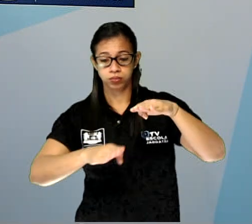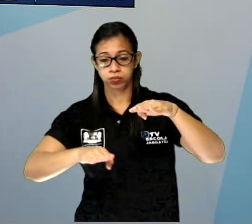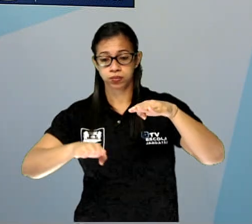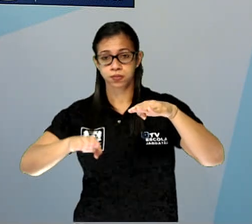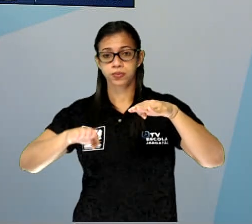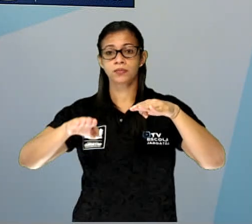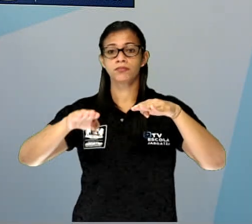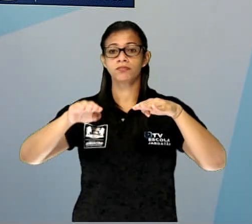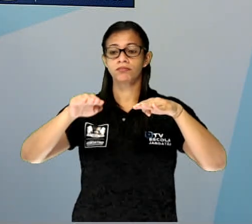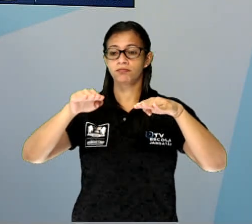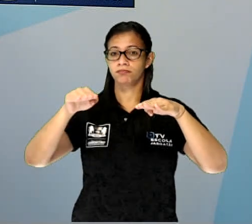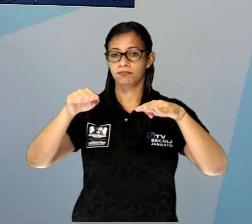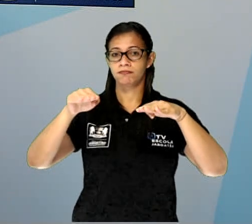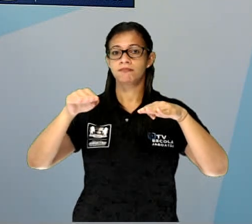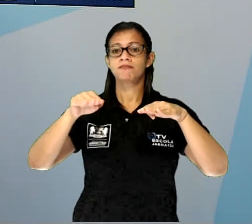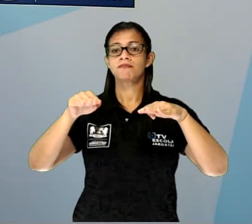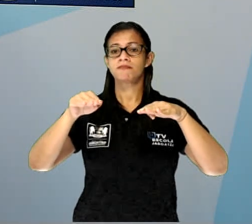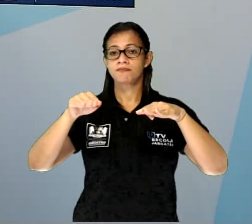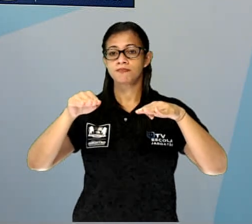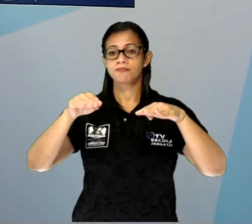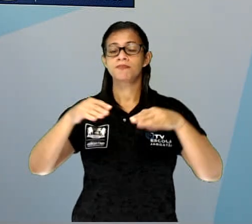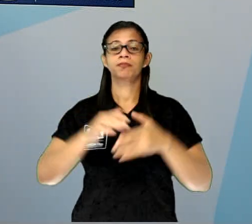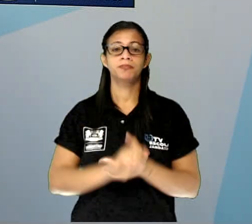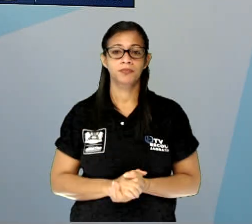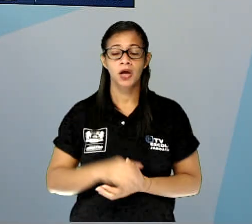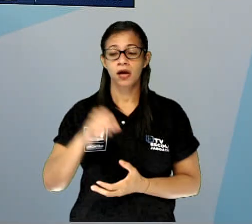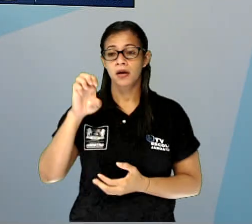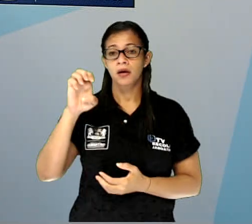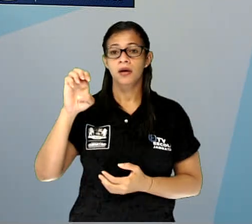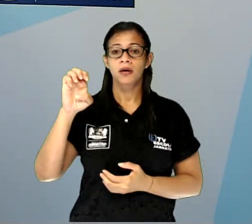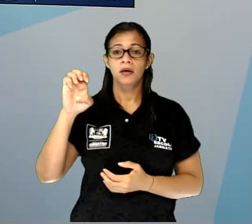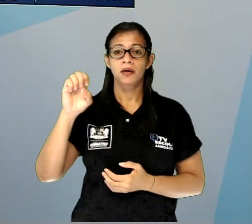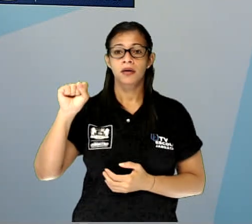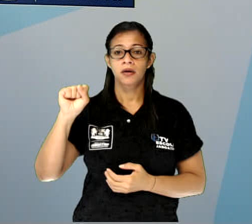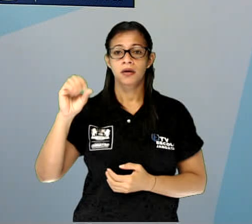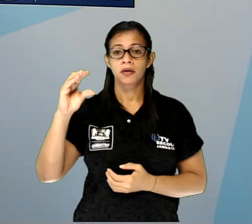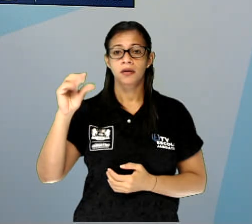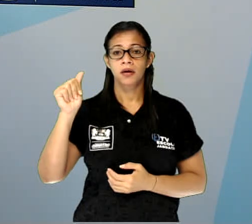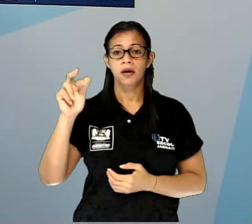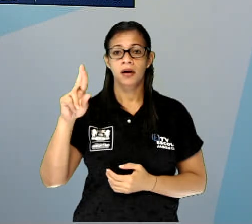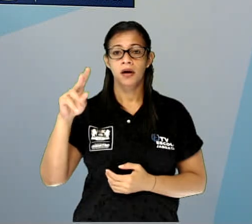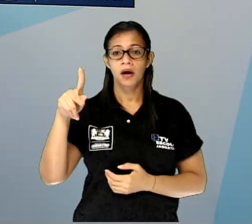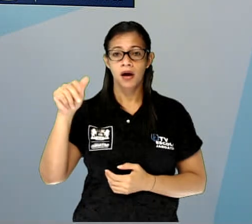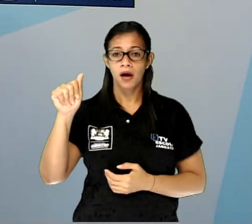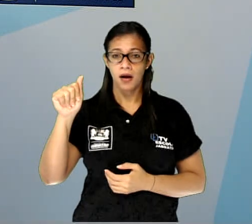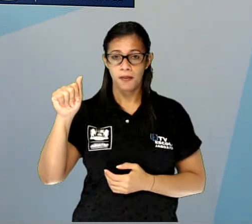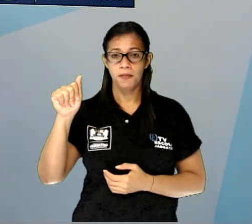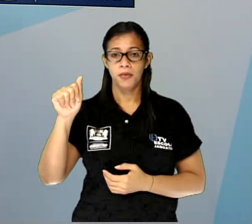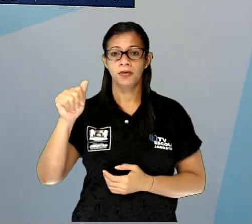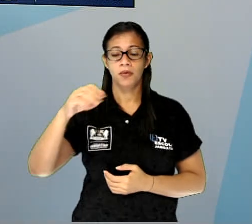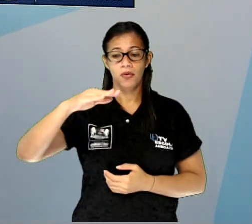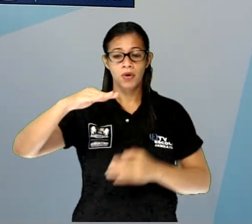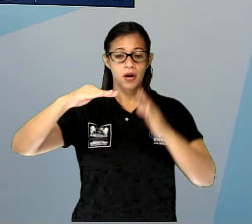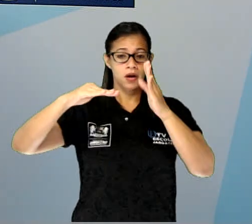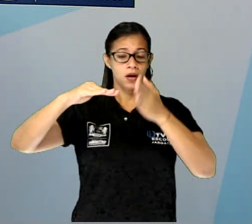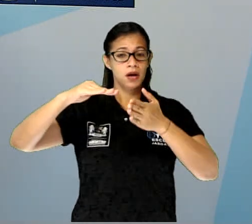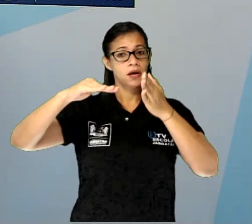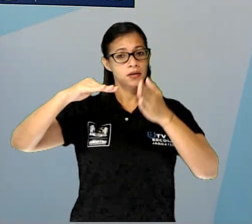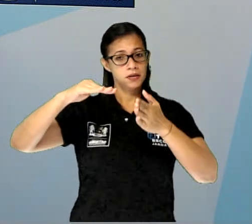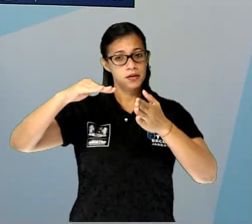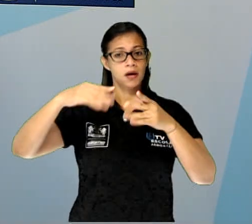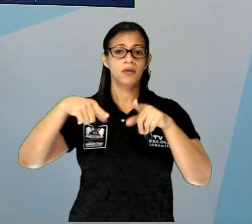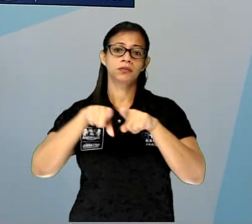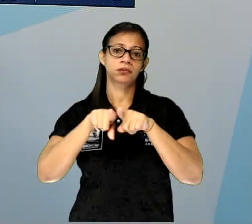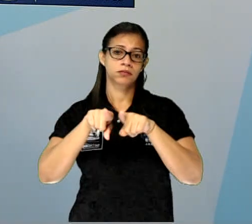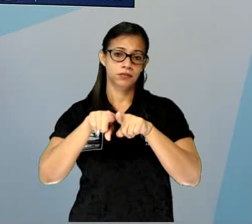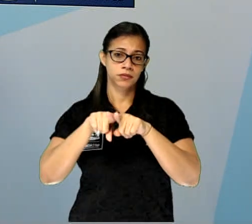da escarpa, que é a parede lateral do planalto. E temos o exemplo da planície, beleza? Que é